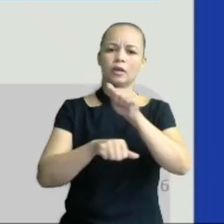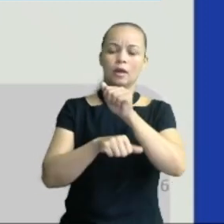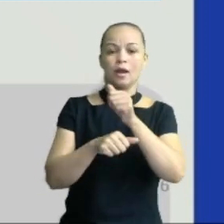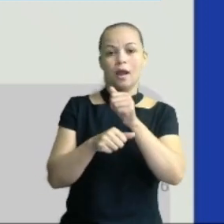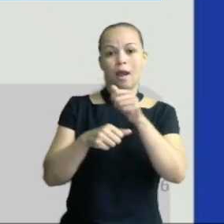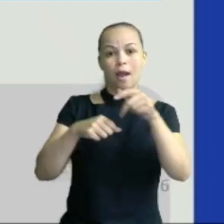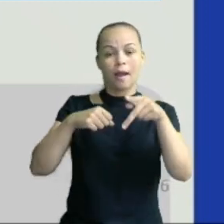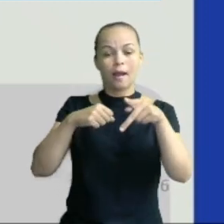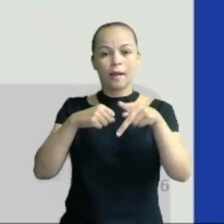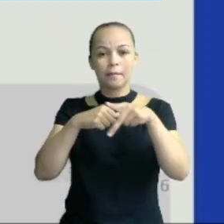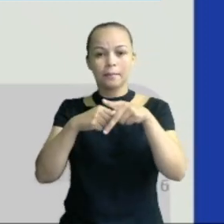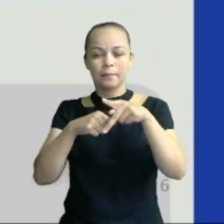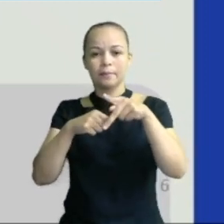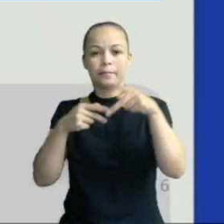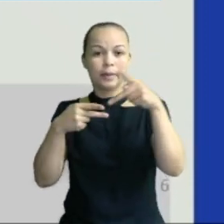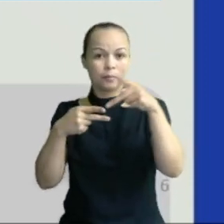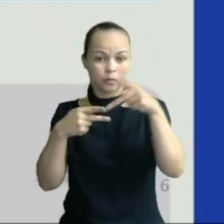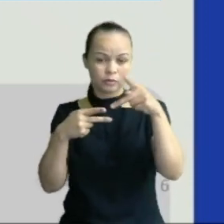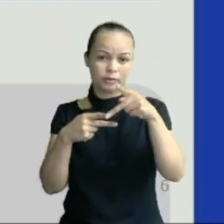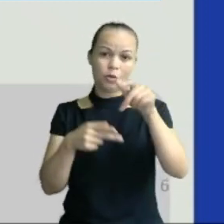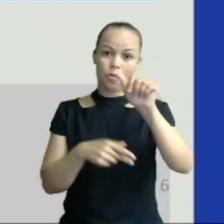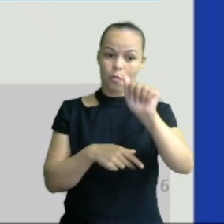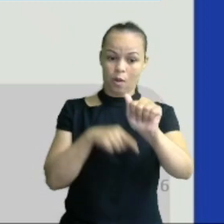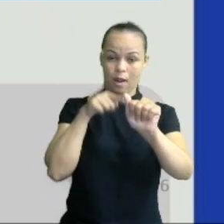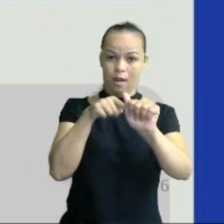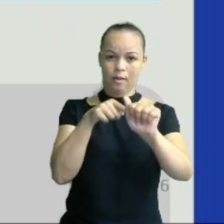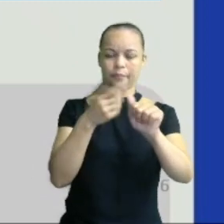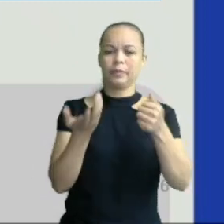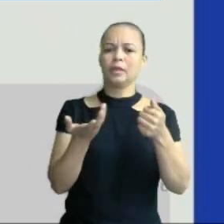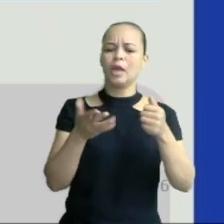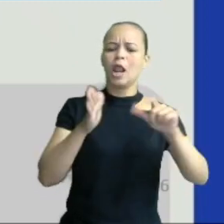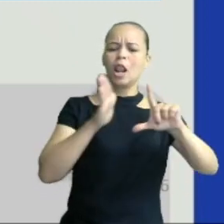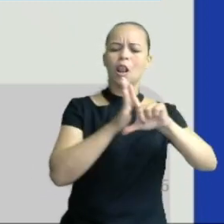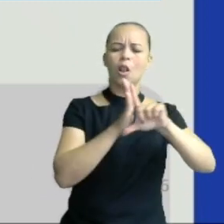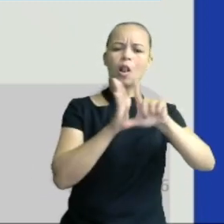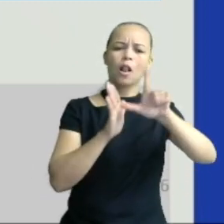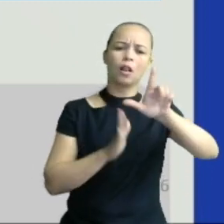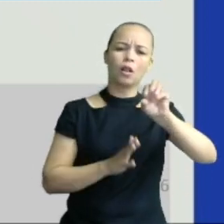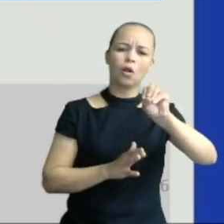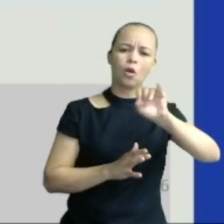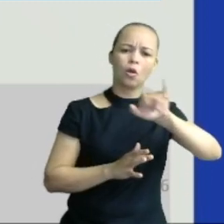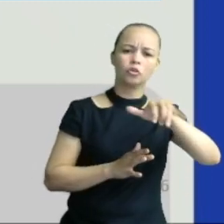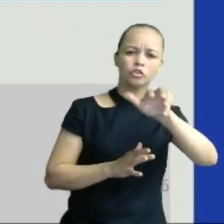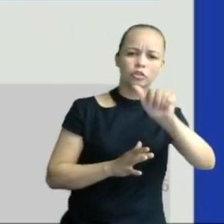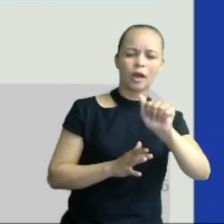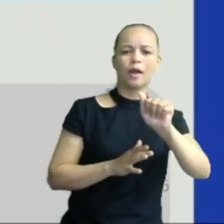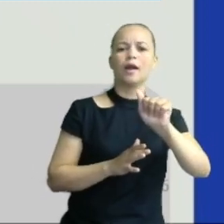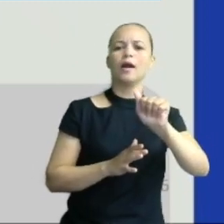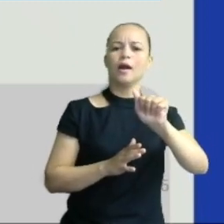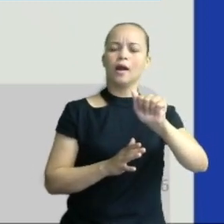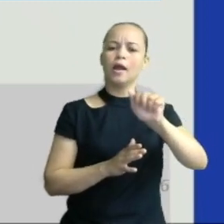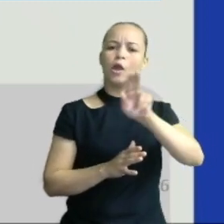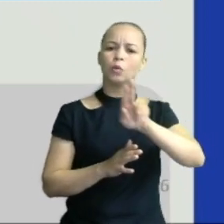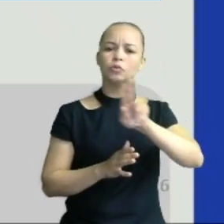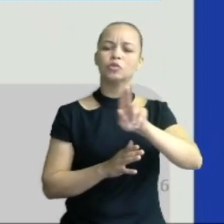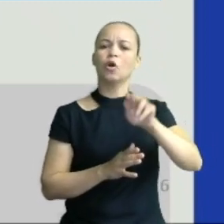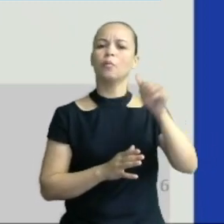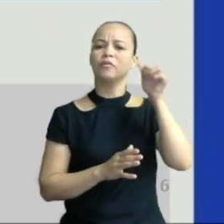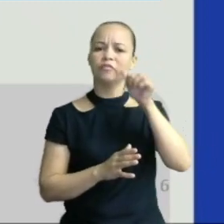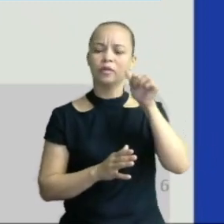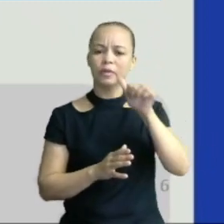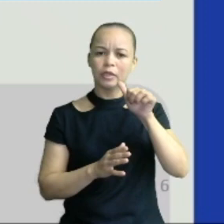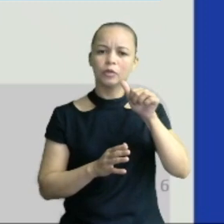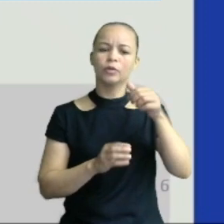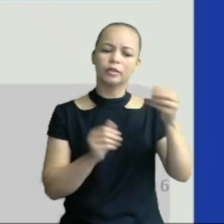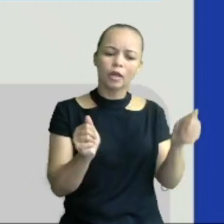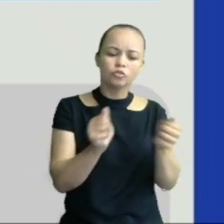né? E loja é um substantivo feminino que vai também ser antecedido do a,